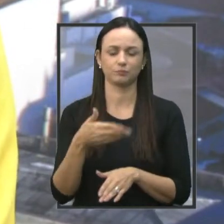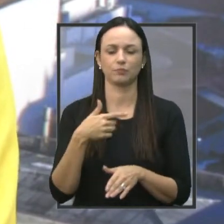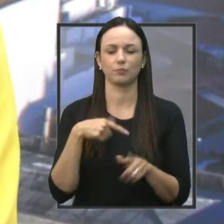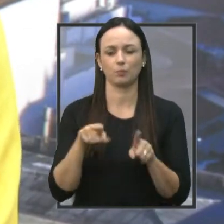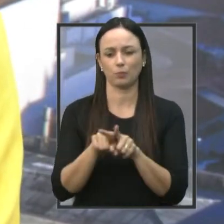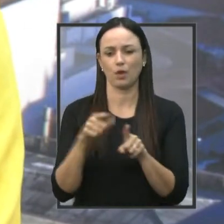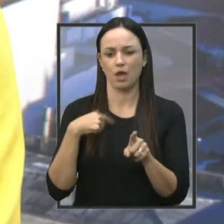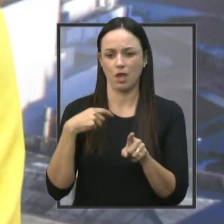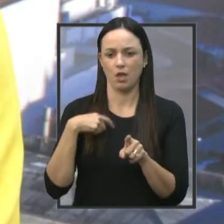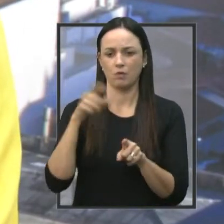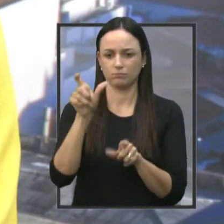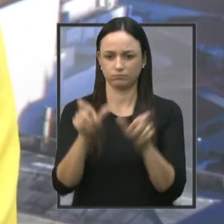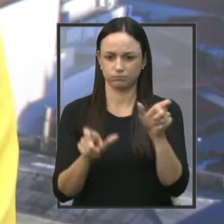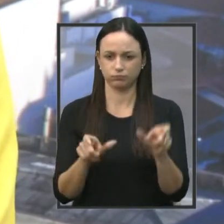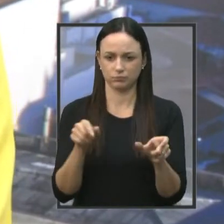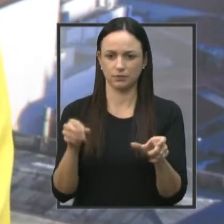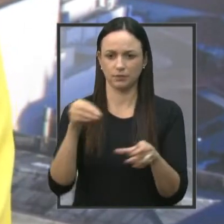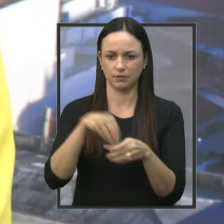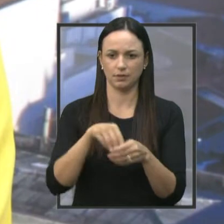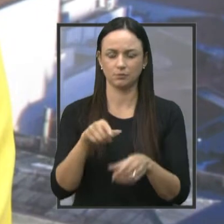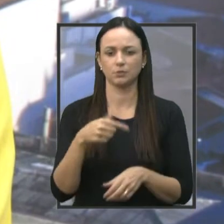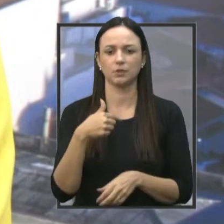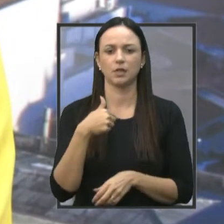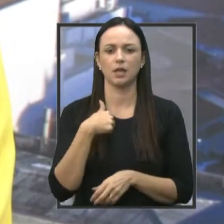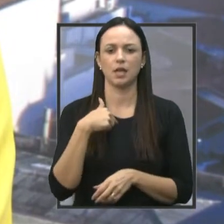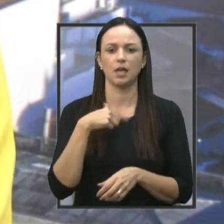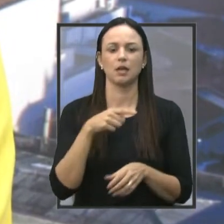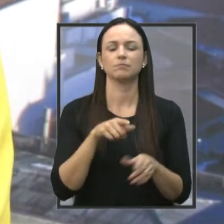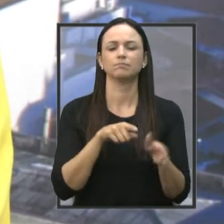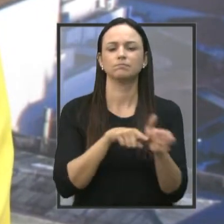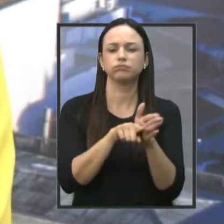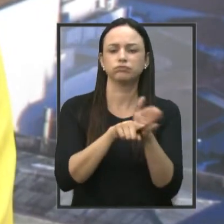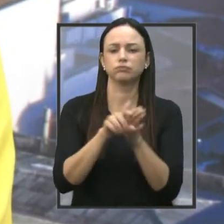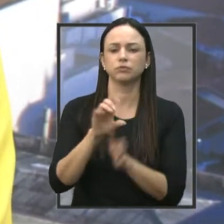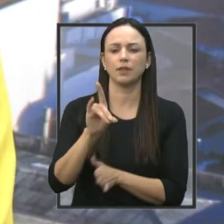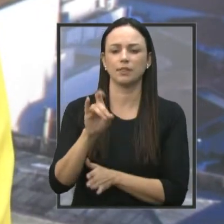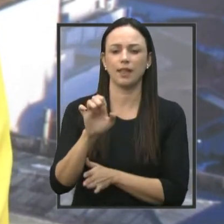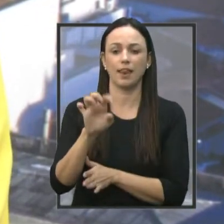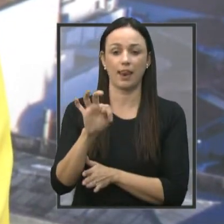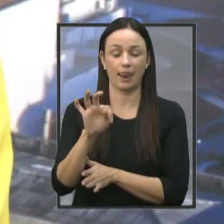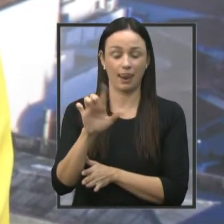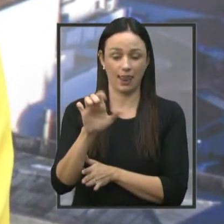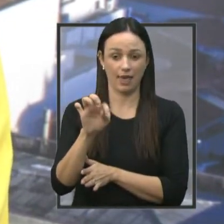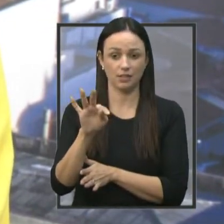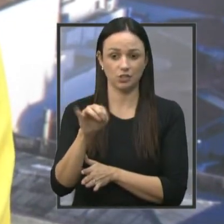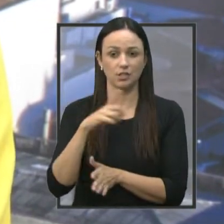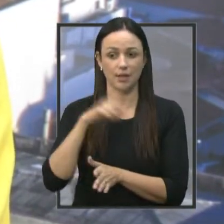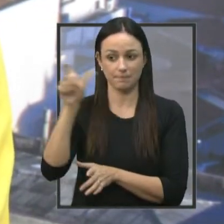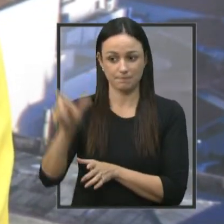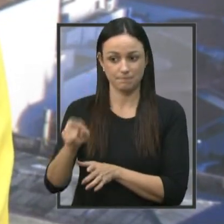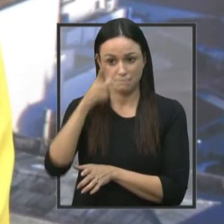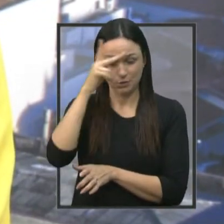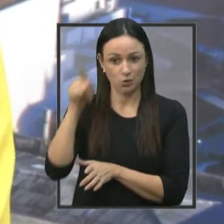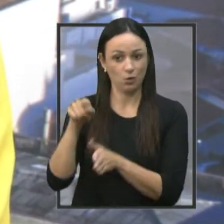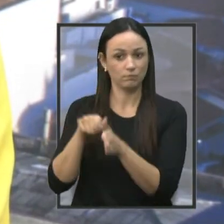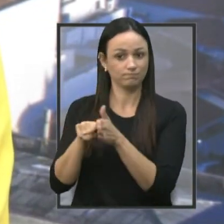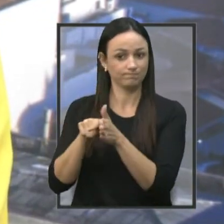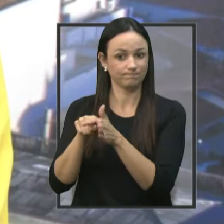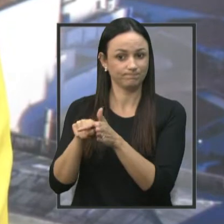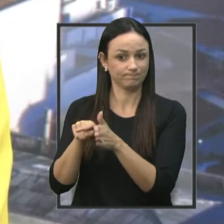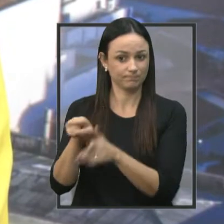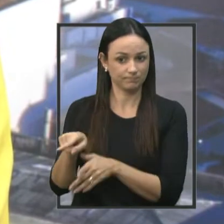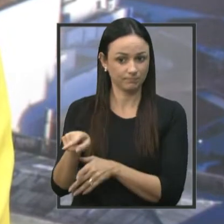a gente vê, a Operação Delete tinha pessoas, vamos dizer, investigadas, que seriam